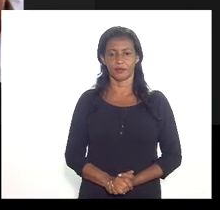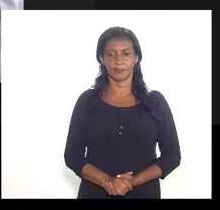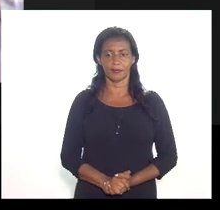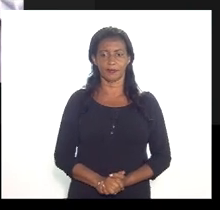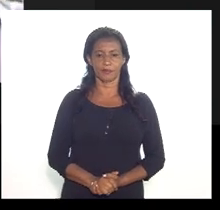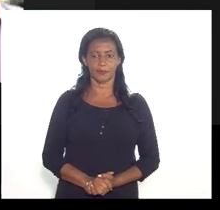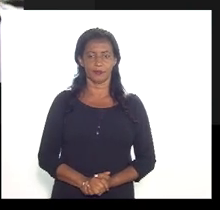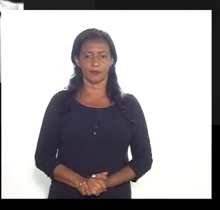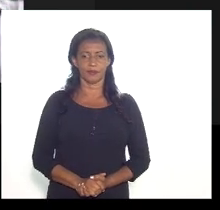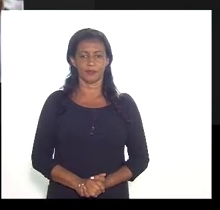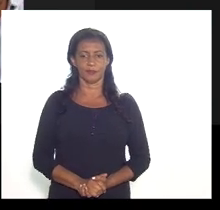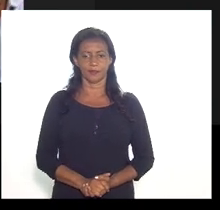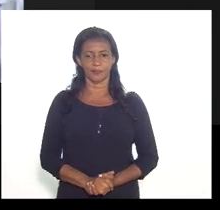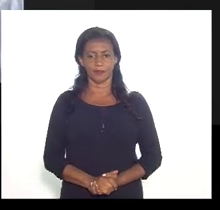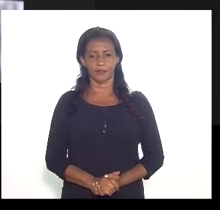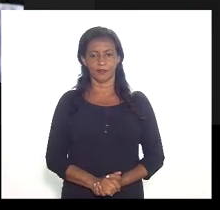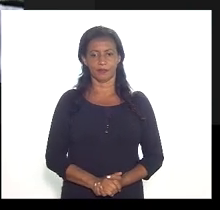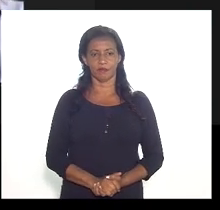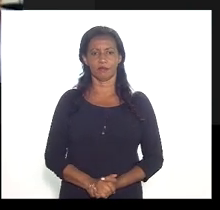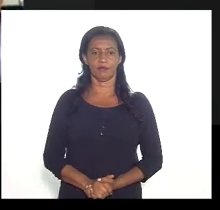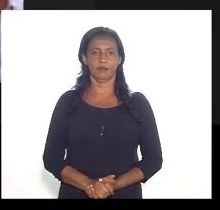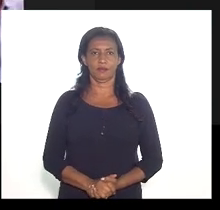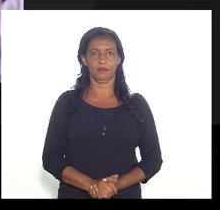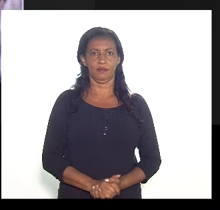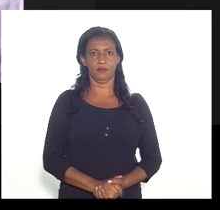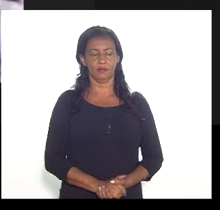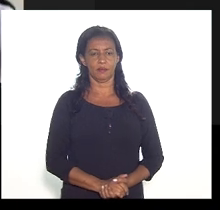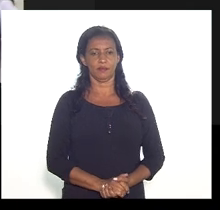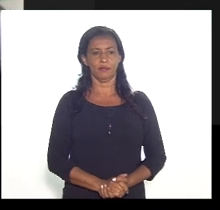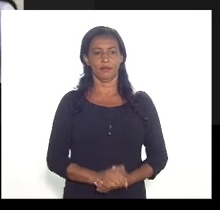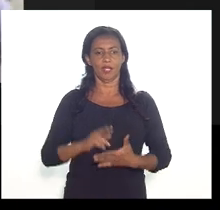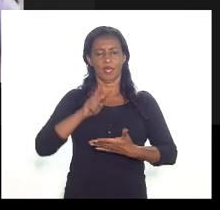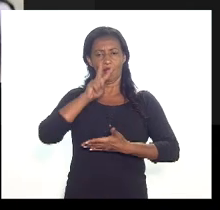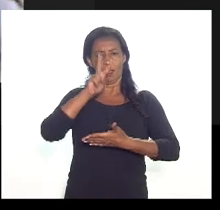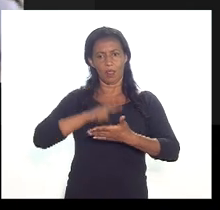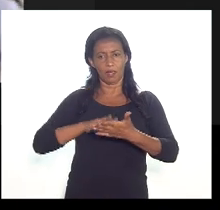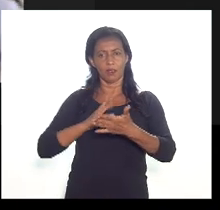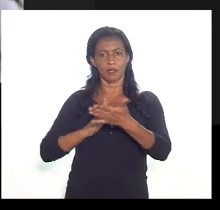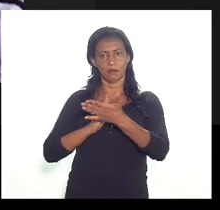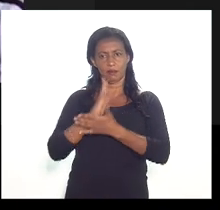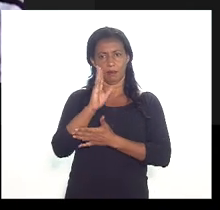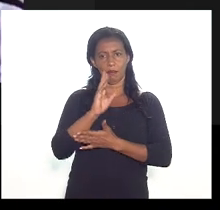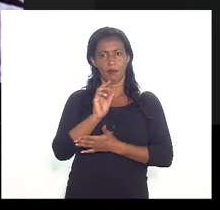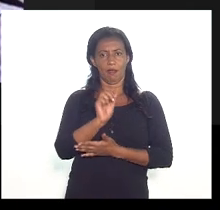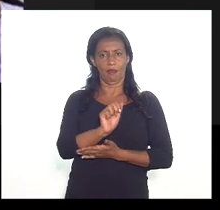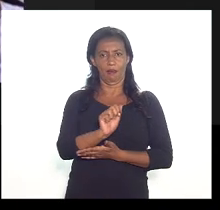isso. Dessa sessão. Tá bom. É, lida e aprovada a ata, passe a ordem.